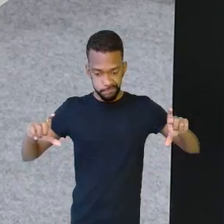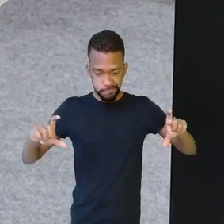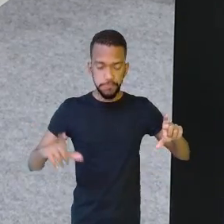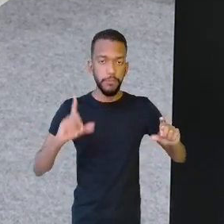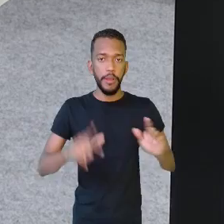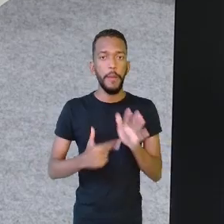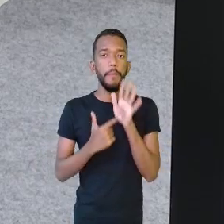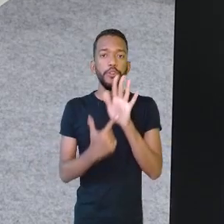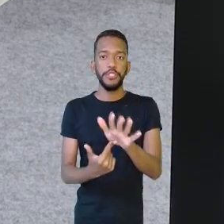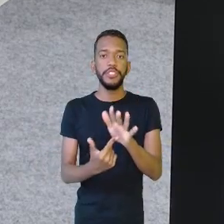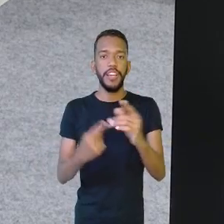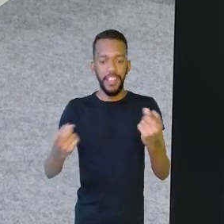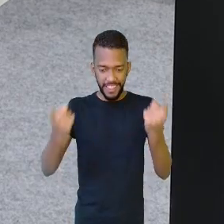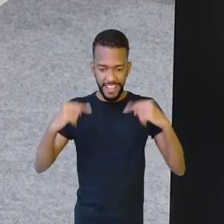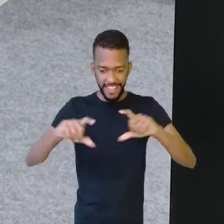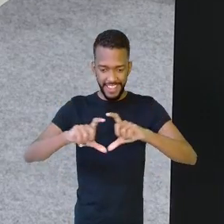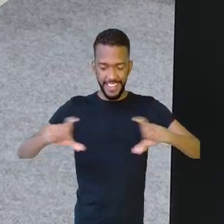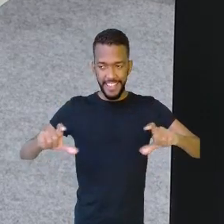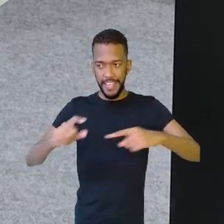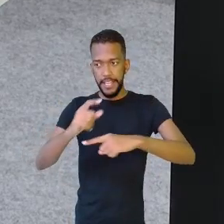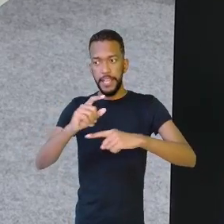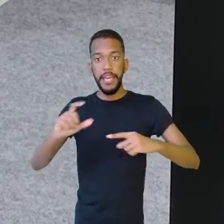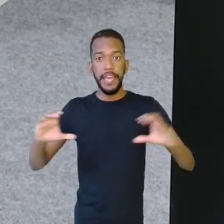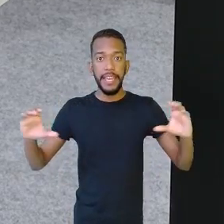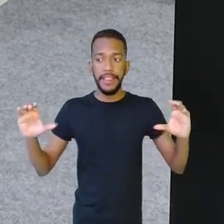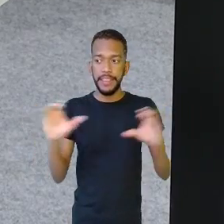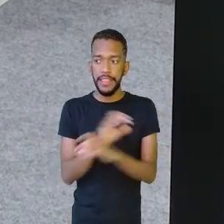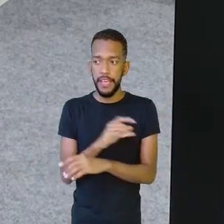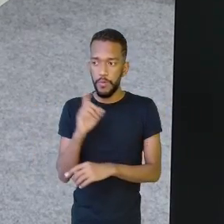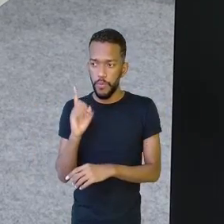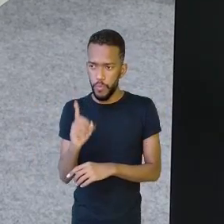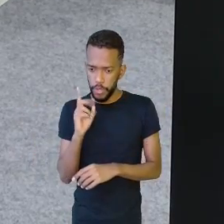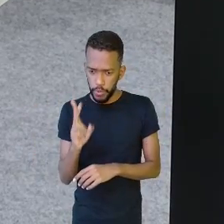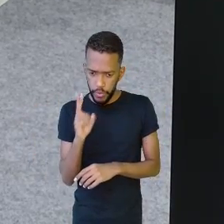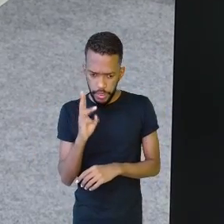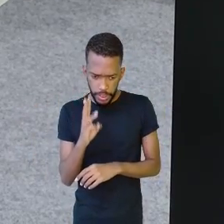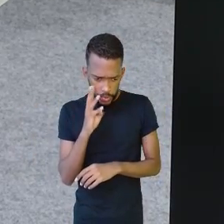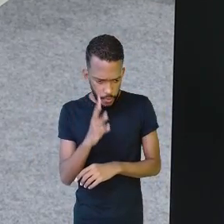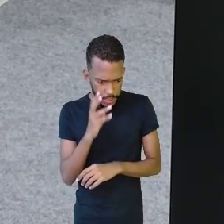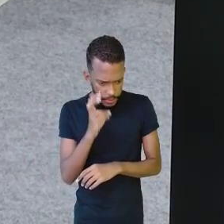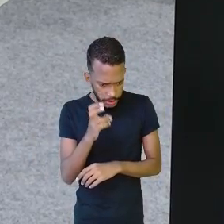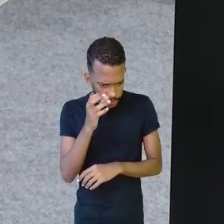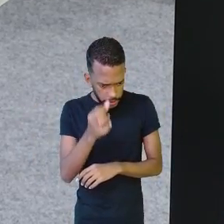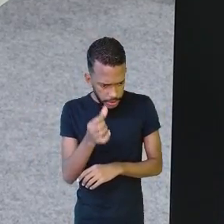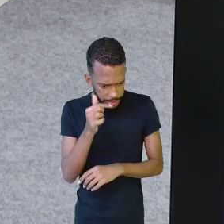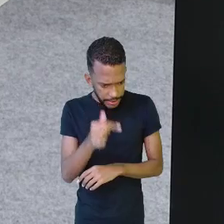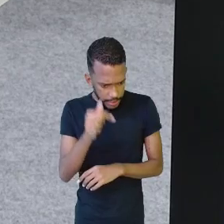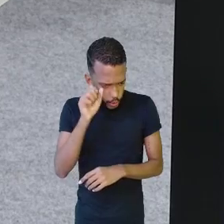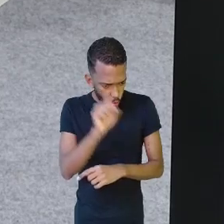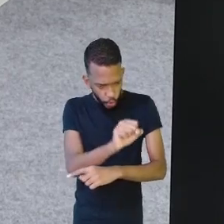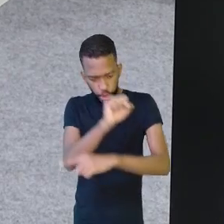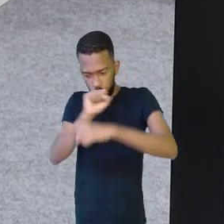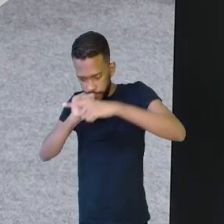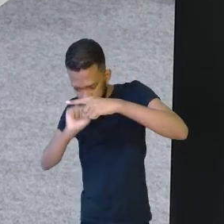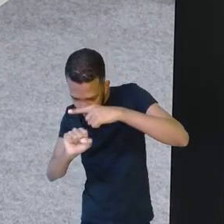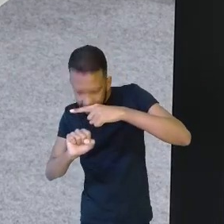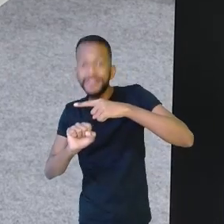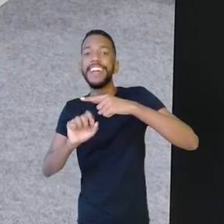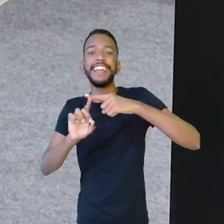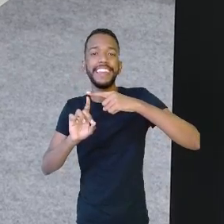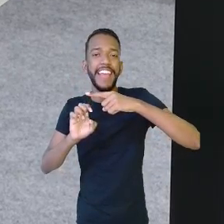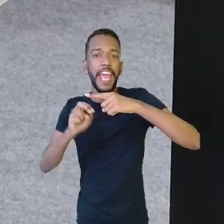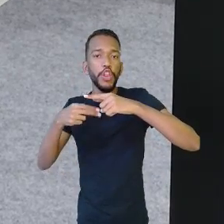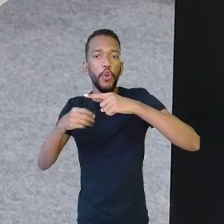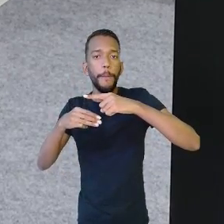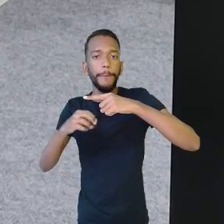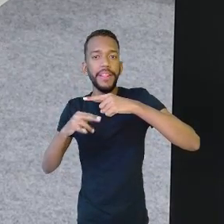aqui no denominador. O meu inteiro está dividido em 8 partes. E